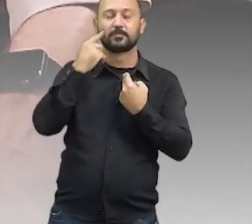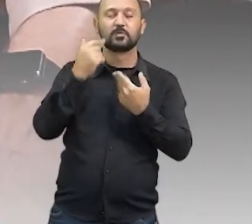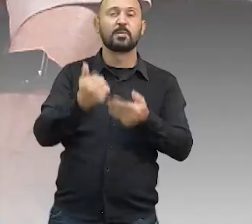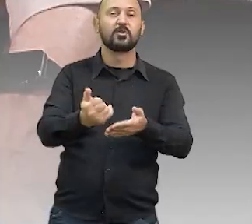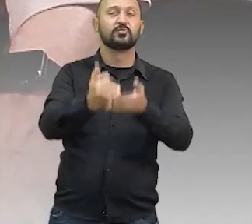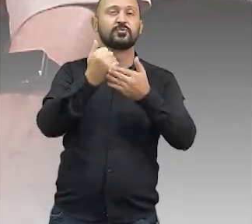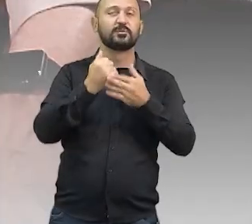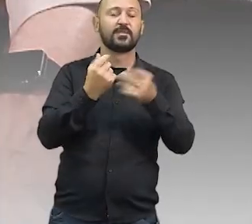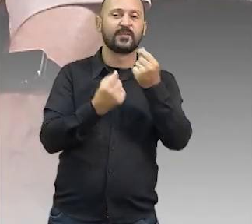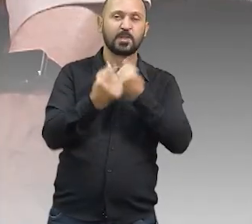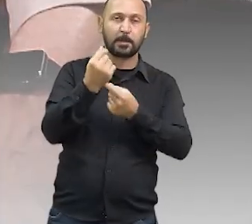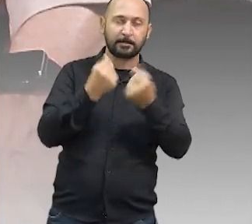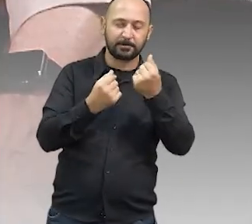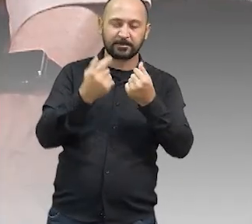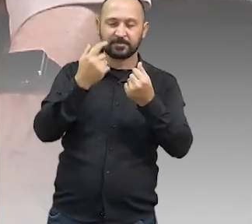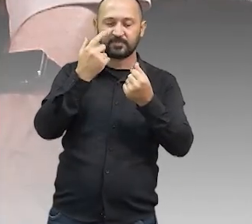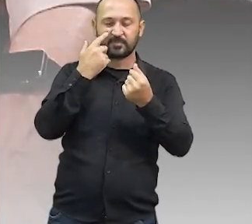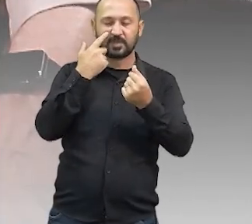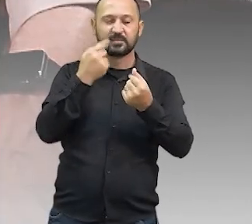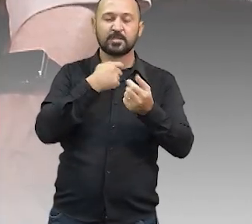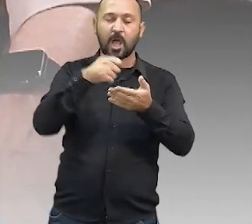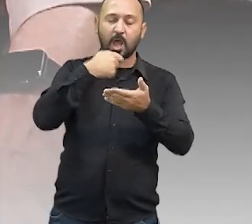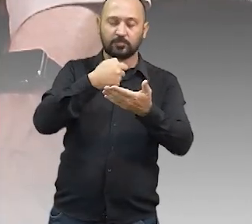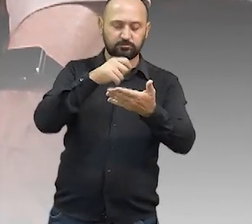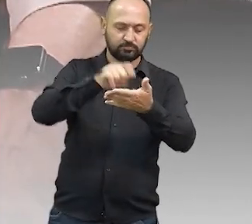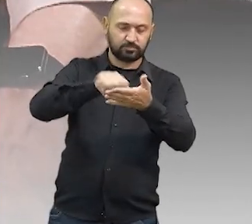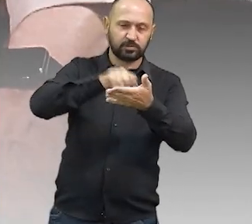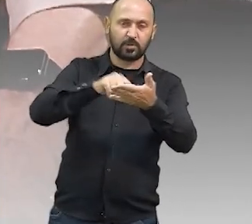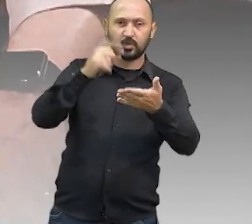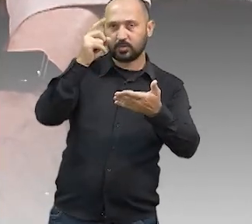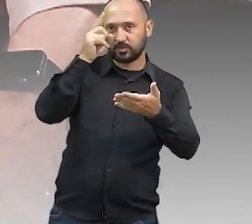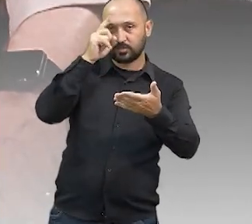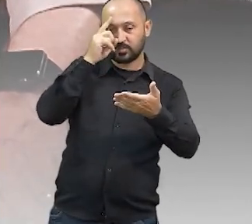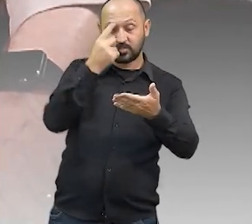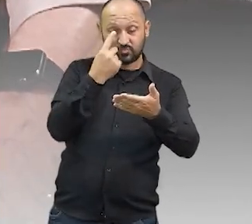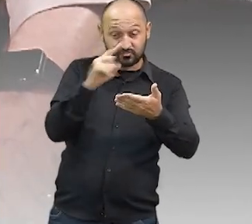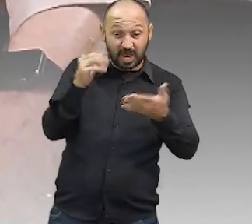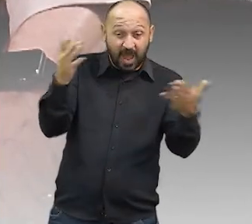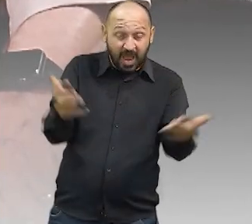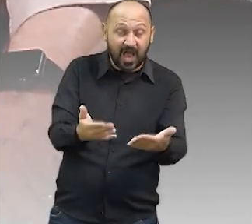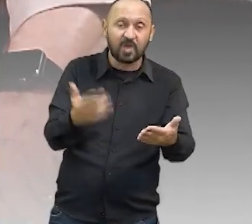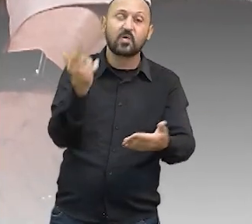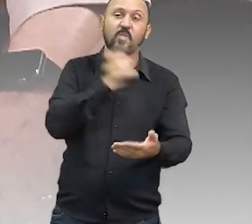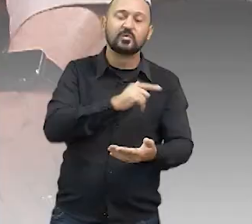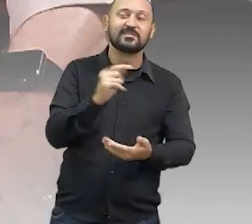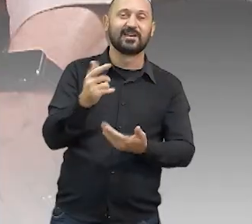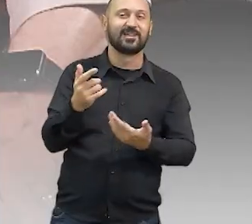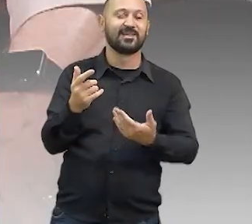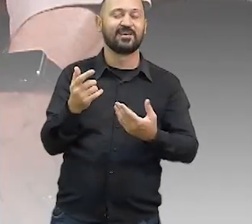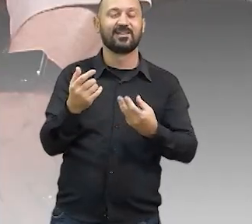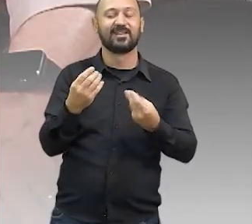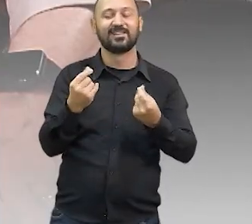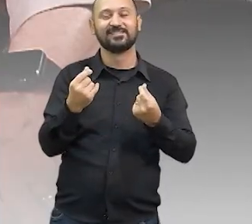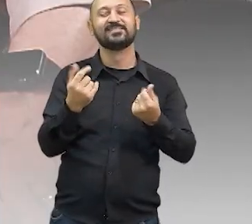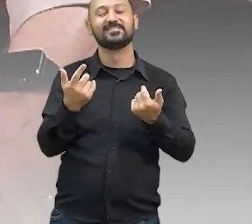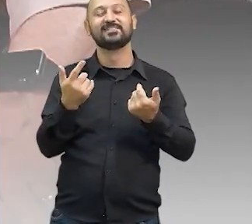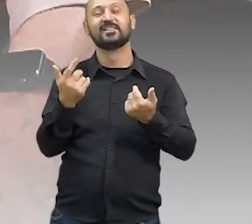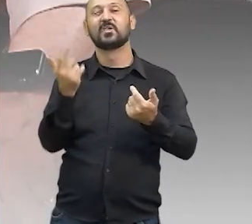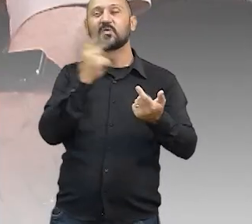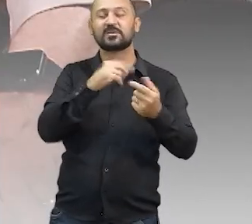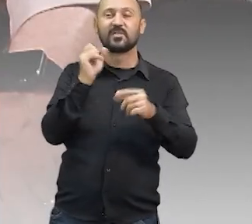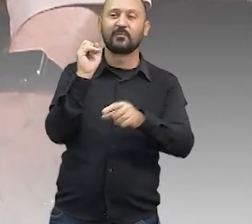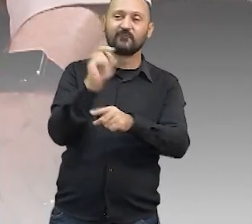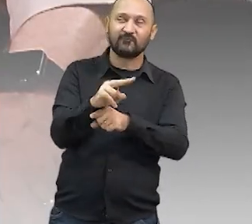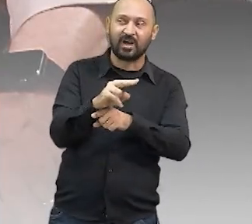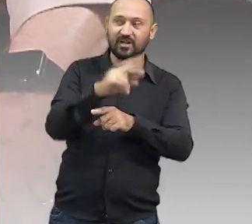financeira, a gente faz a matéria e no mesmo dia a pessoa consegue aquilo, consegue uma vaga